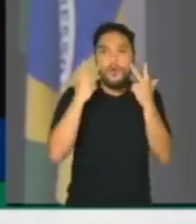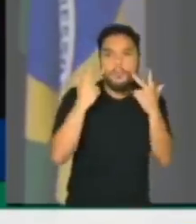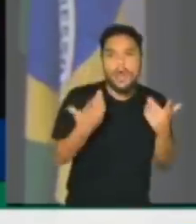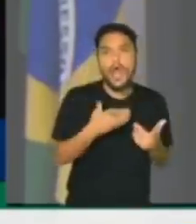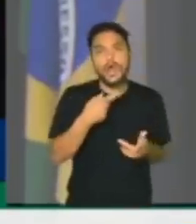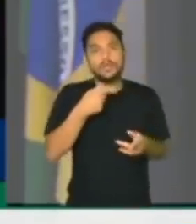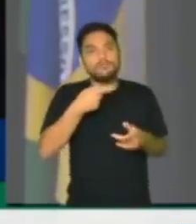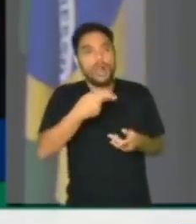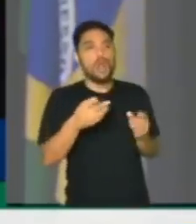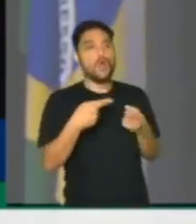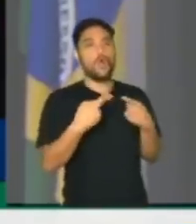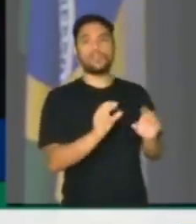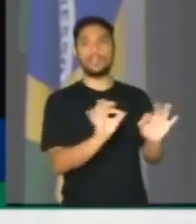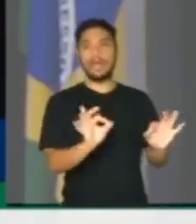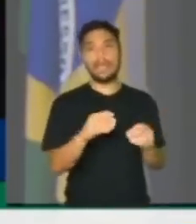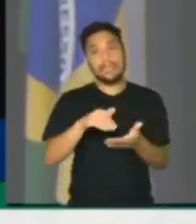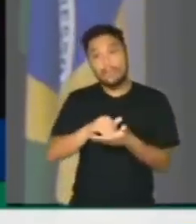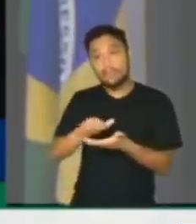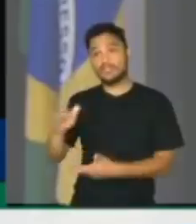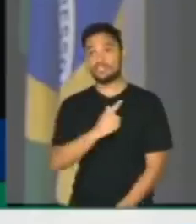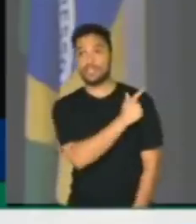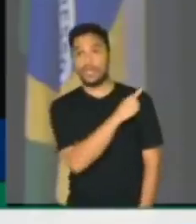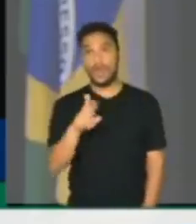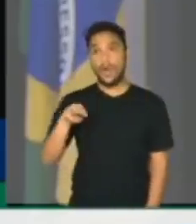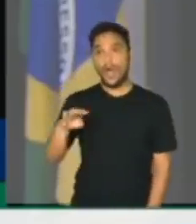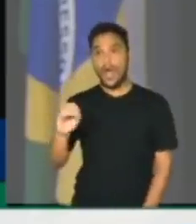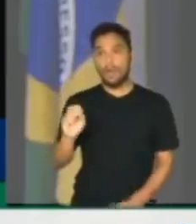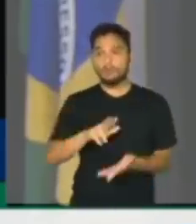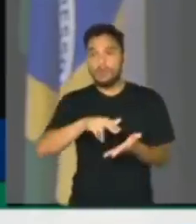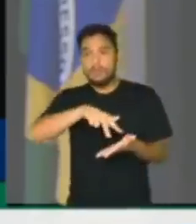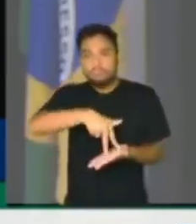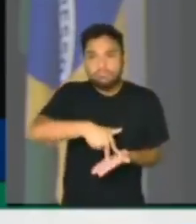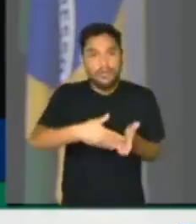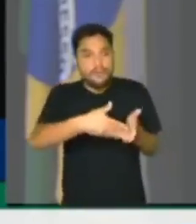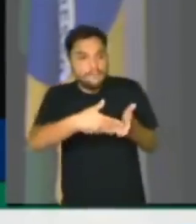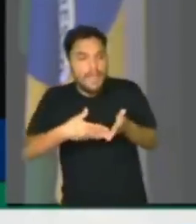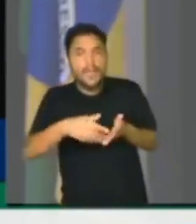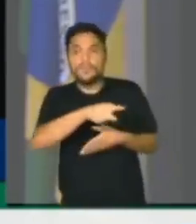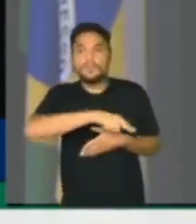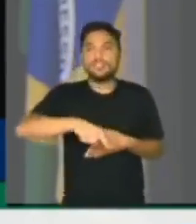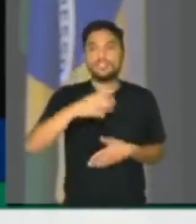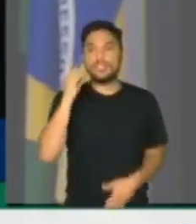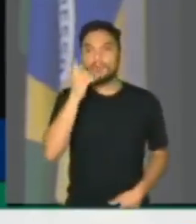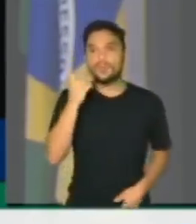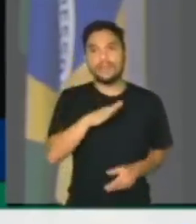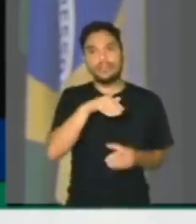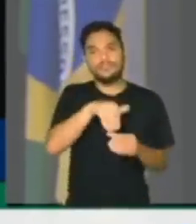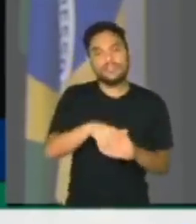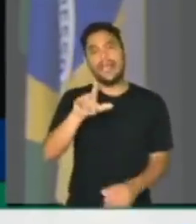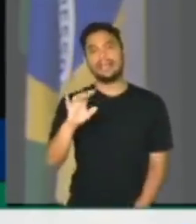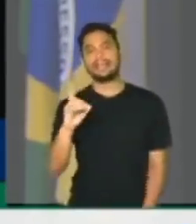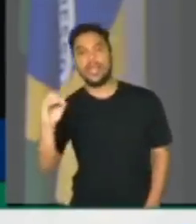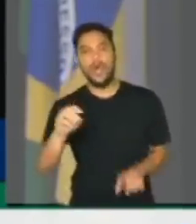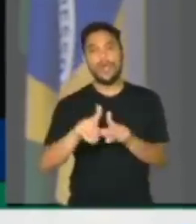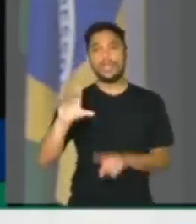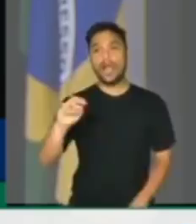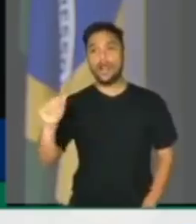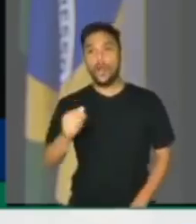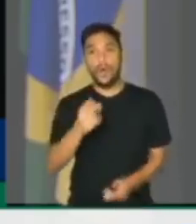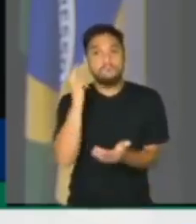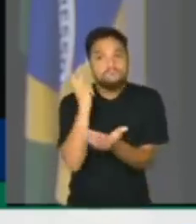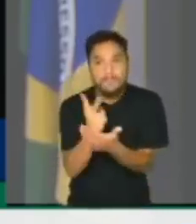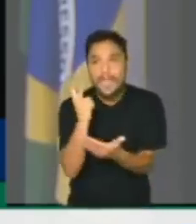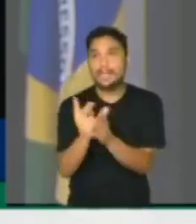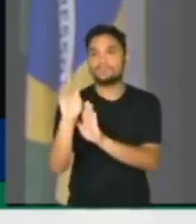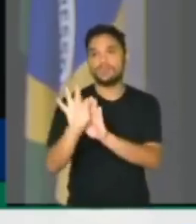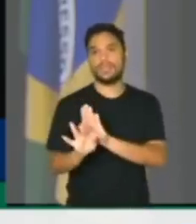discursou contra e precisa demitir o general ramos que veio em plenário pedir pessoalmente dos deputados votarem a l de ó e alô como